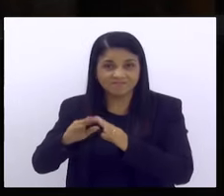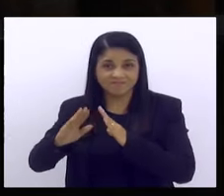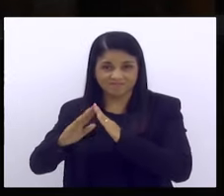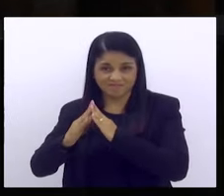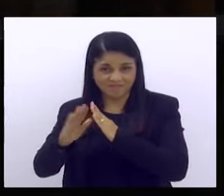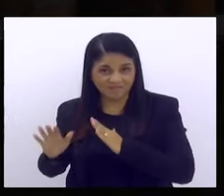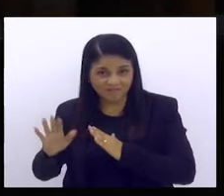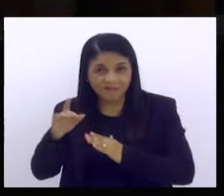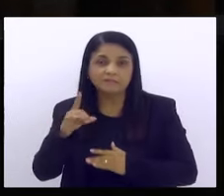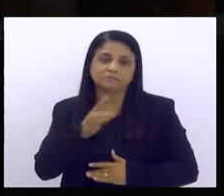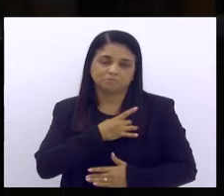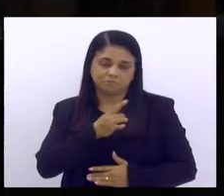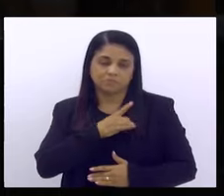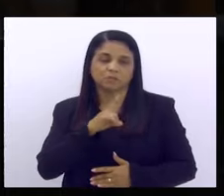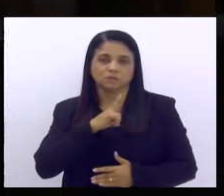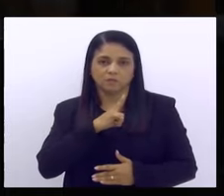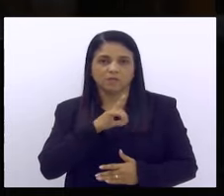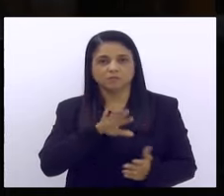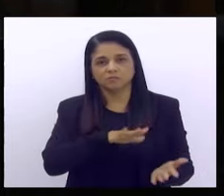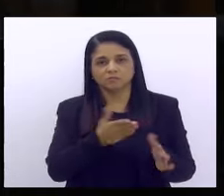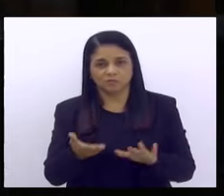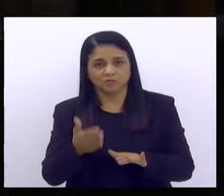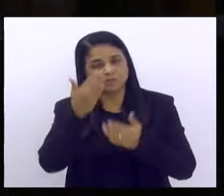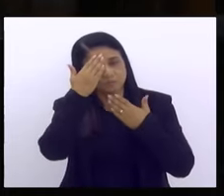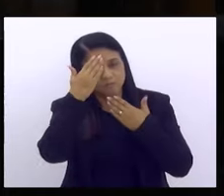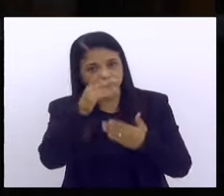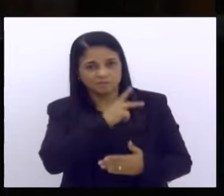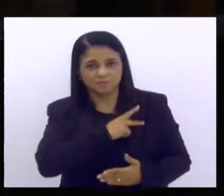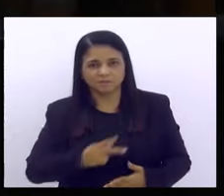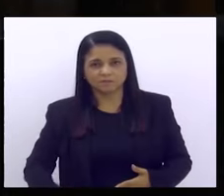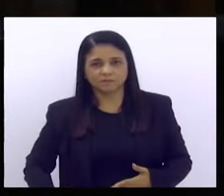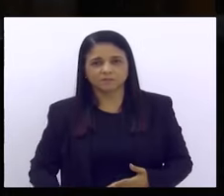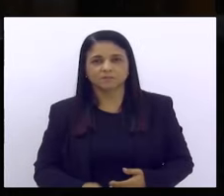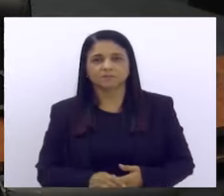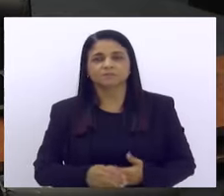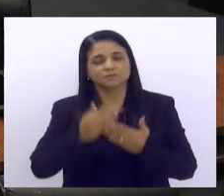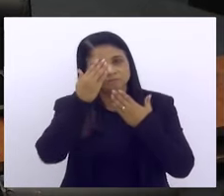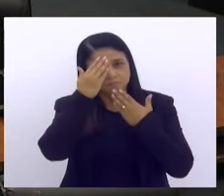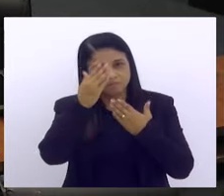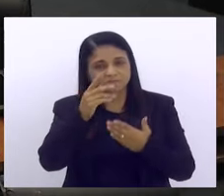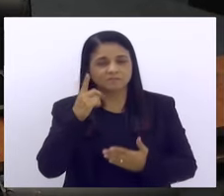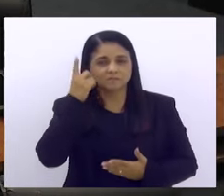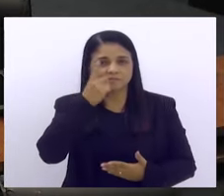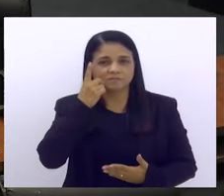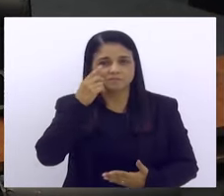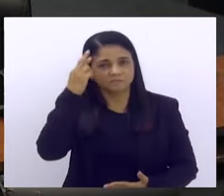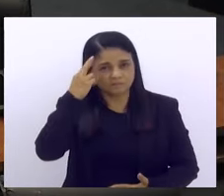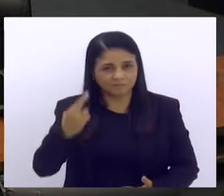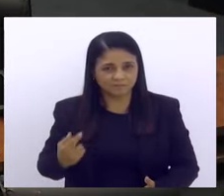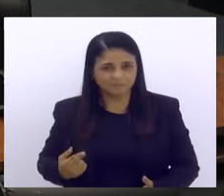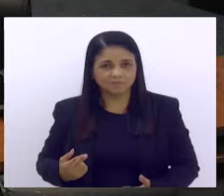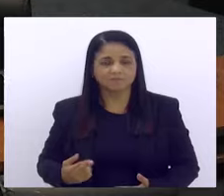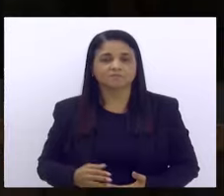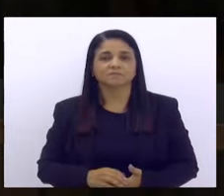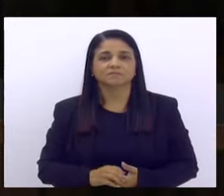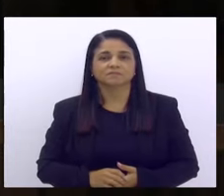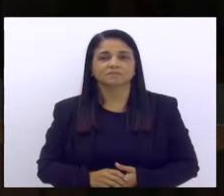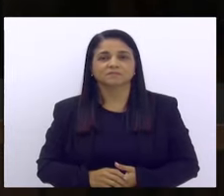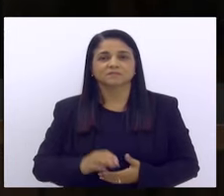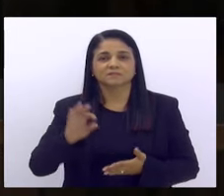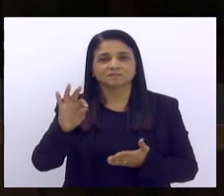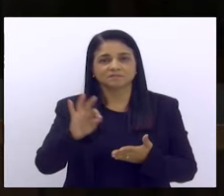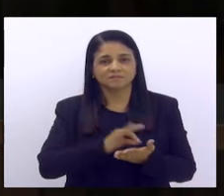medo de morrer. Muito obrigada, senhor presidente. Obrigado, deputada Renata Souza. O próximo